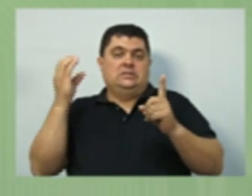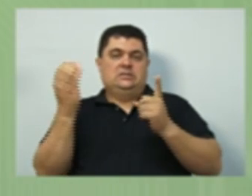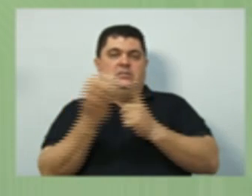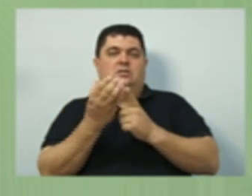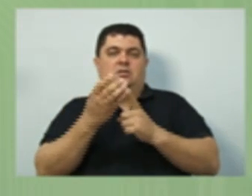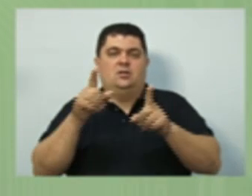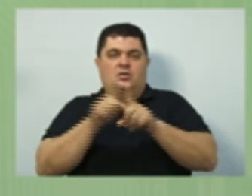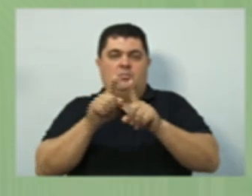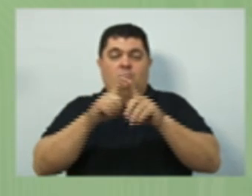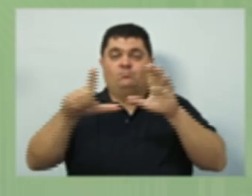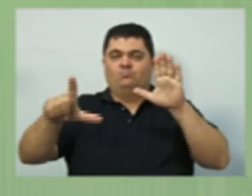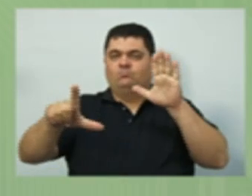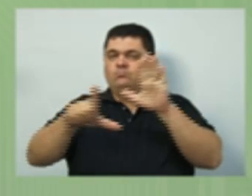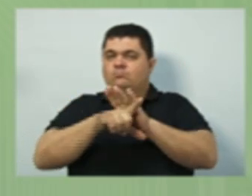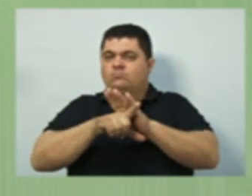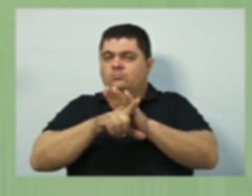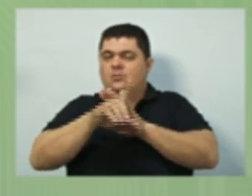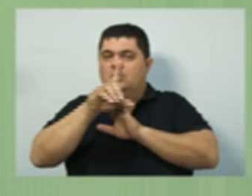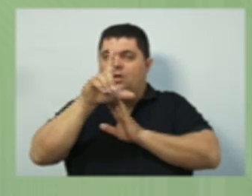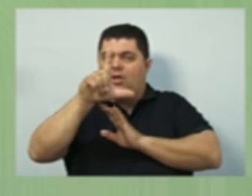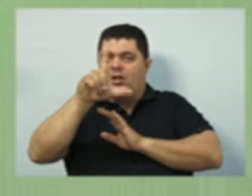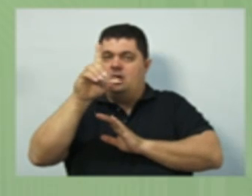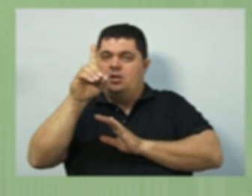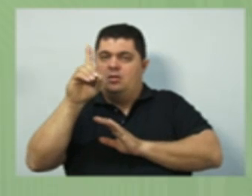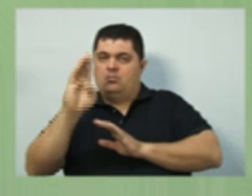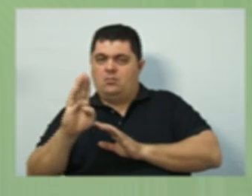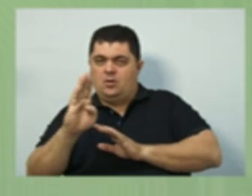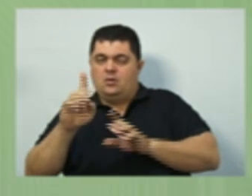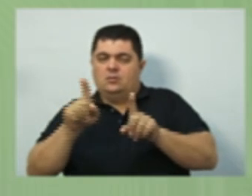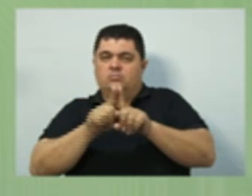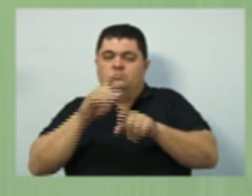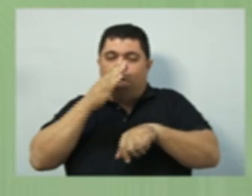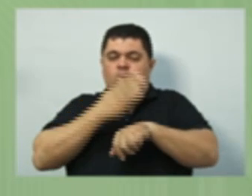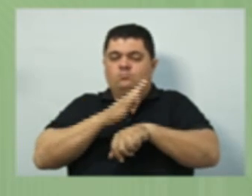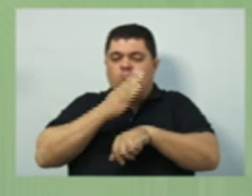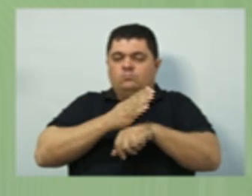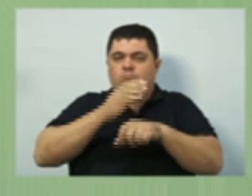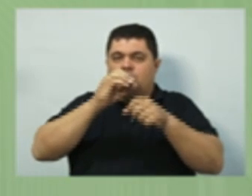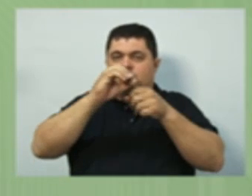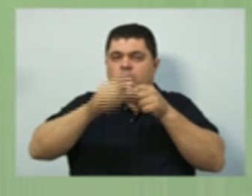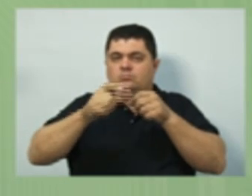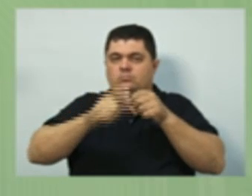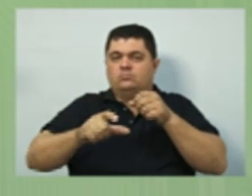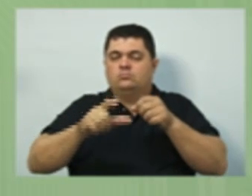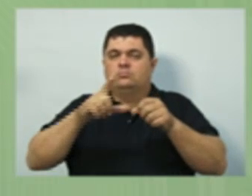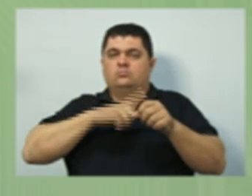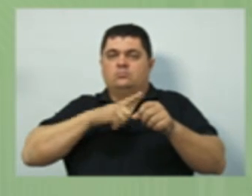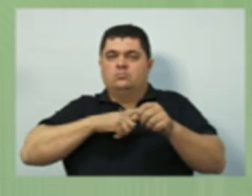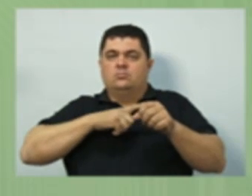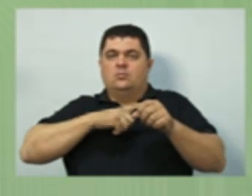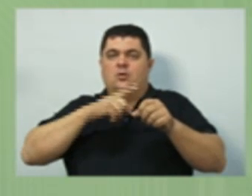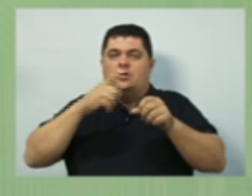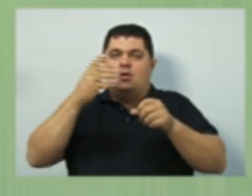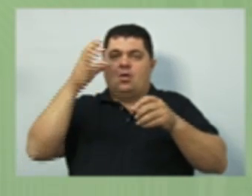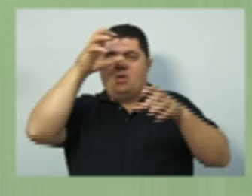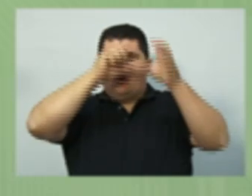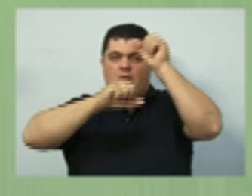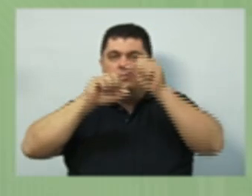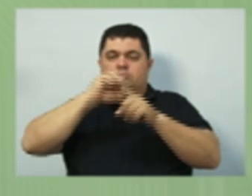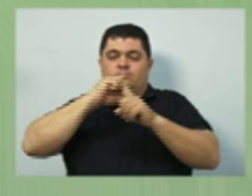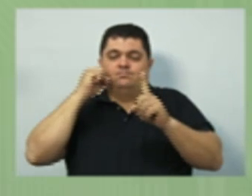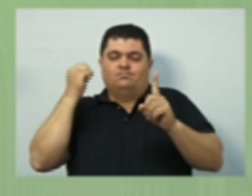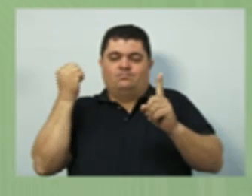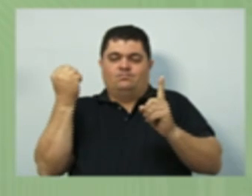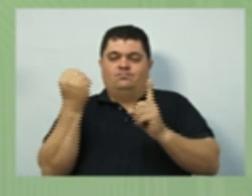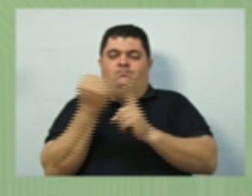e Bases, ao refletir sobre a sua prática, usando conteúdos trabalhados no componente curricular Sociologia do